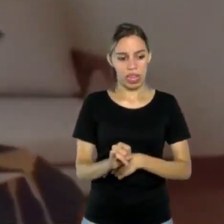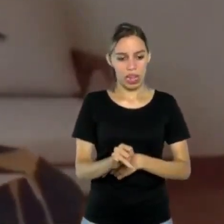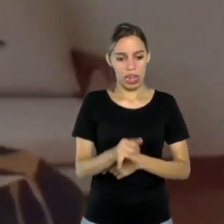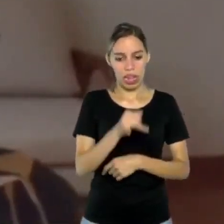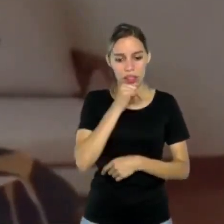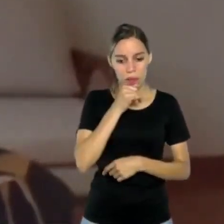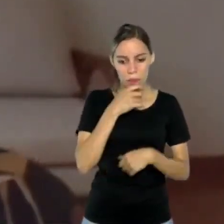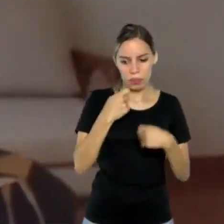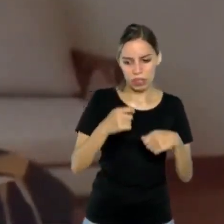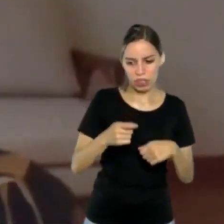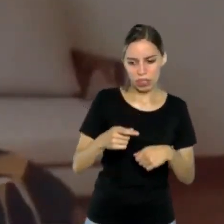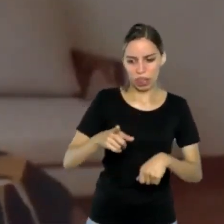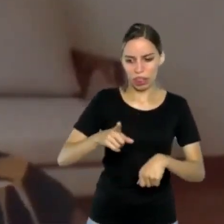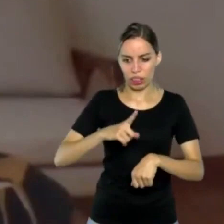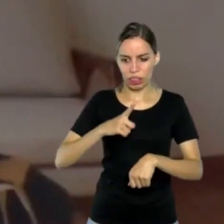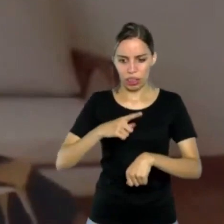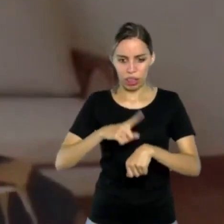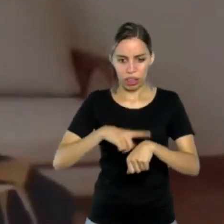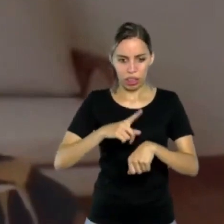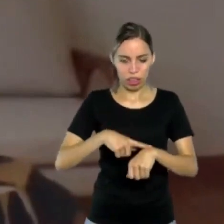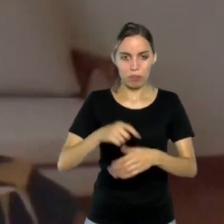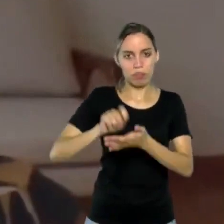mim, ela está sempre lá.